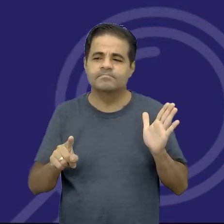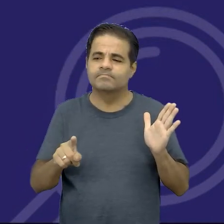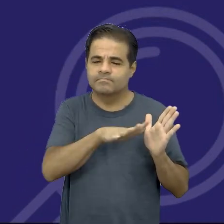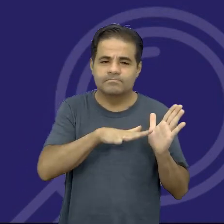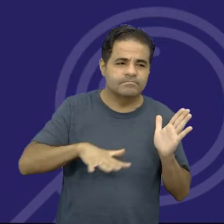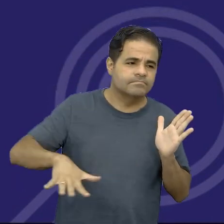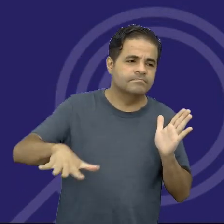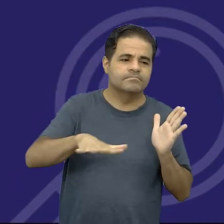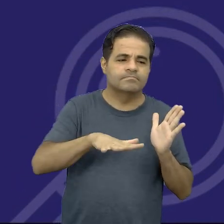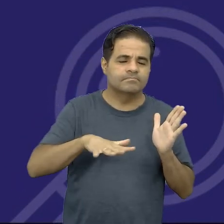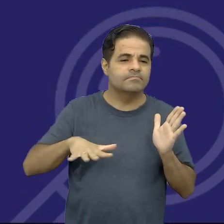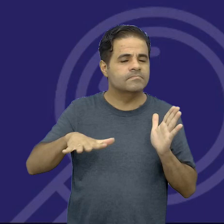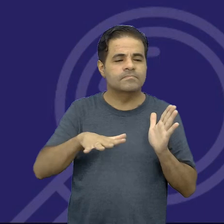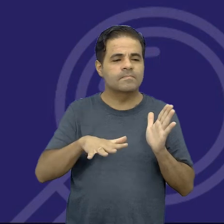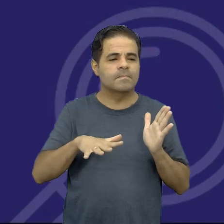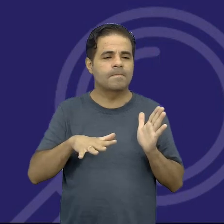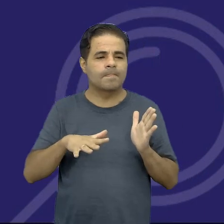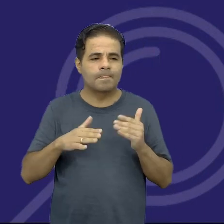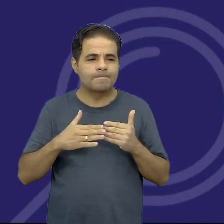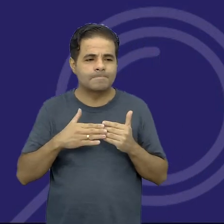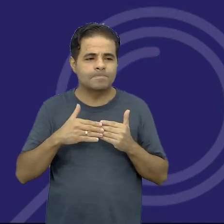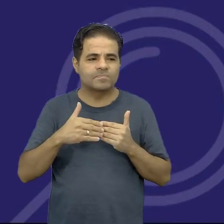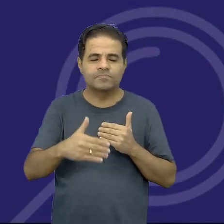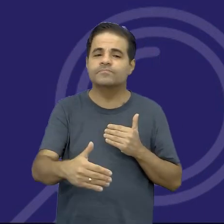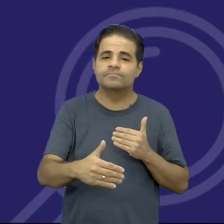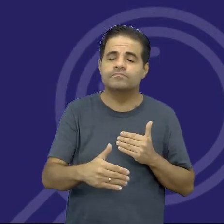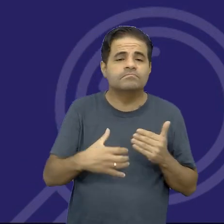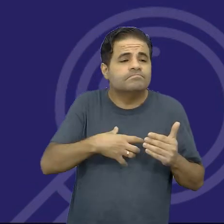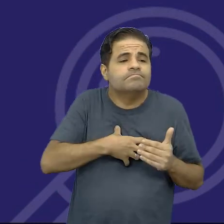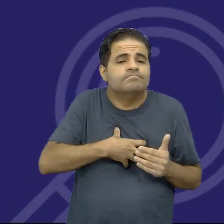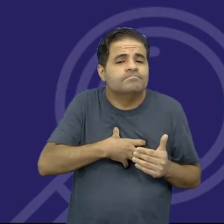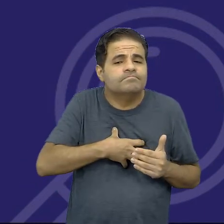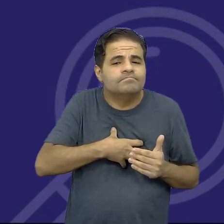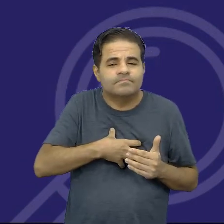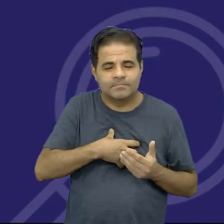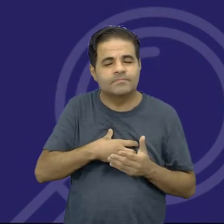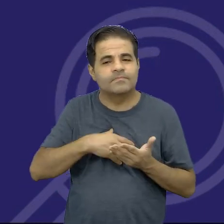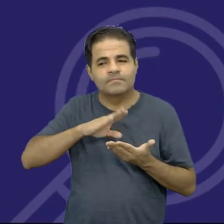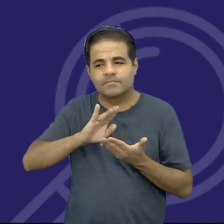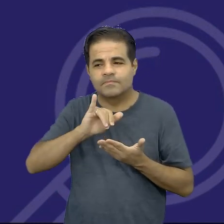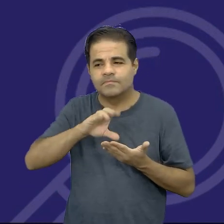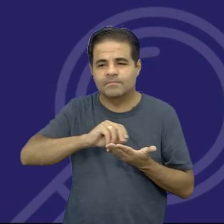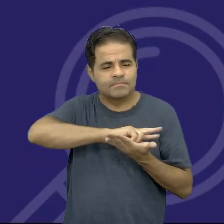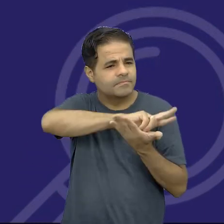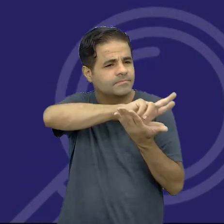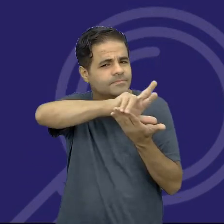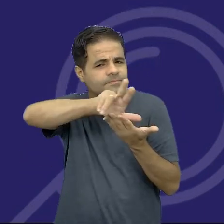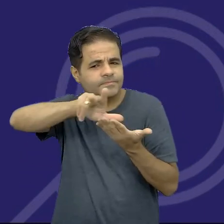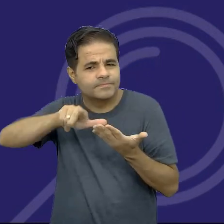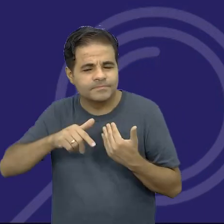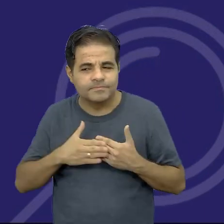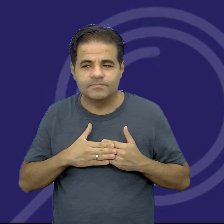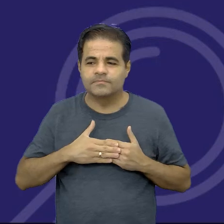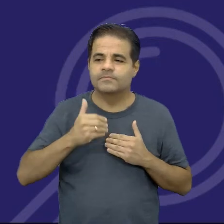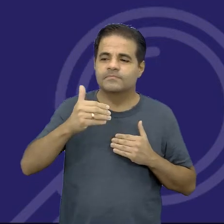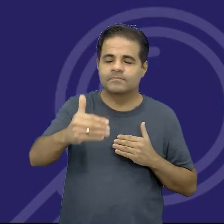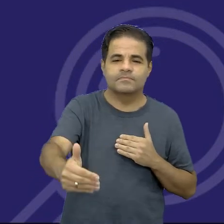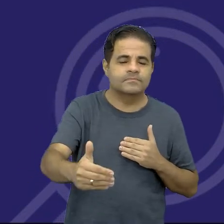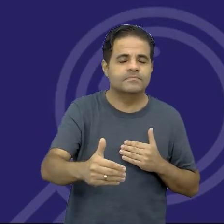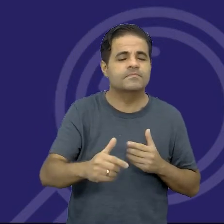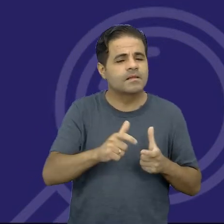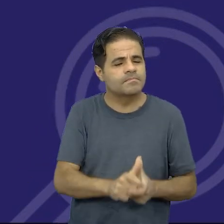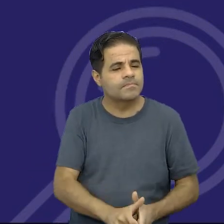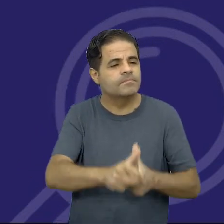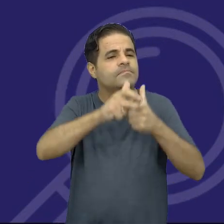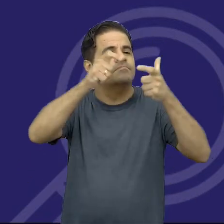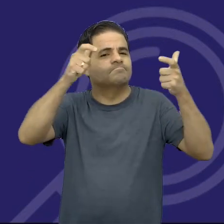determinado filo do reino Animalia. Nesse filo, a biodiversidade é bastante grande, porém, há, na maioria